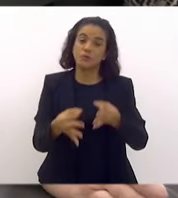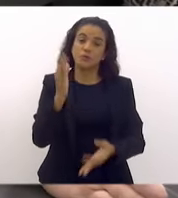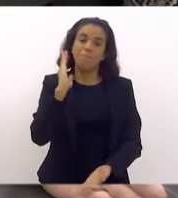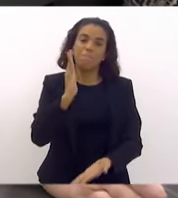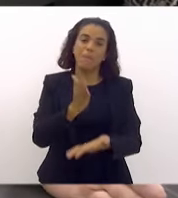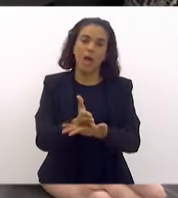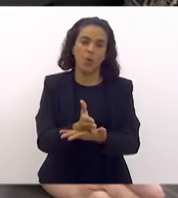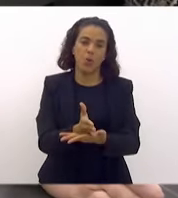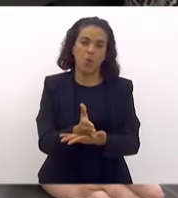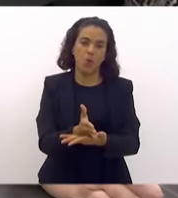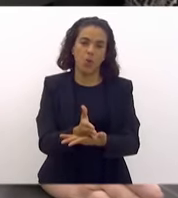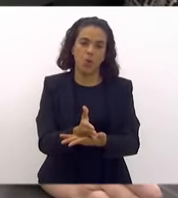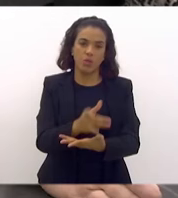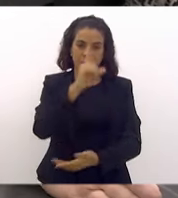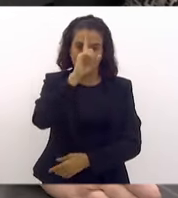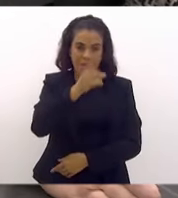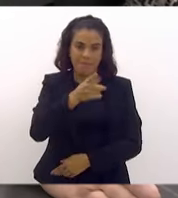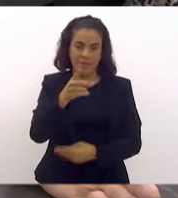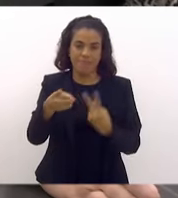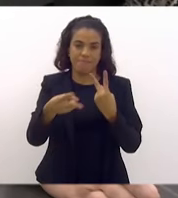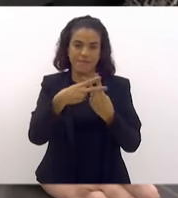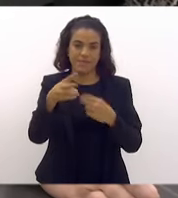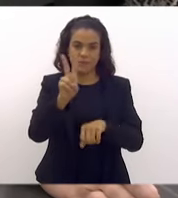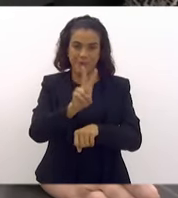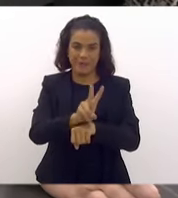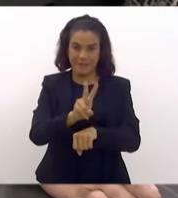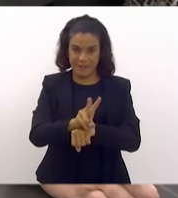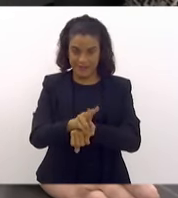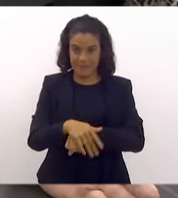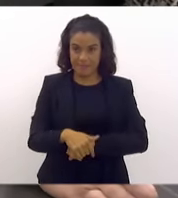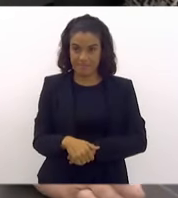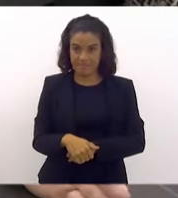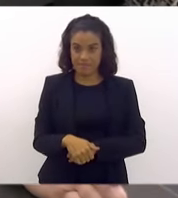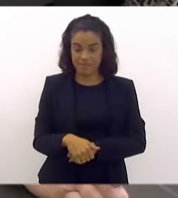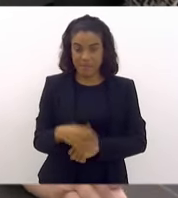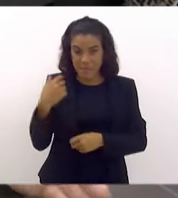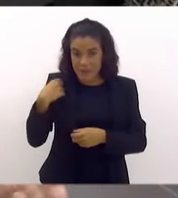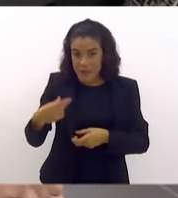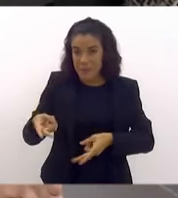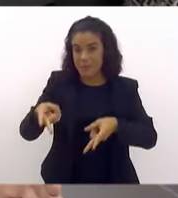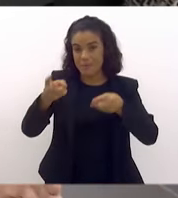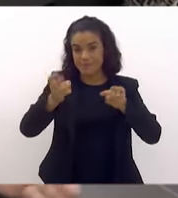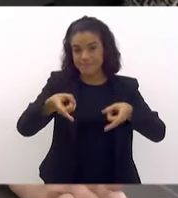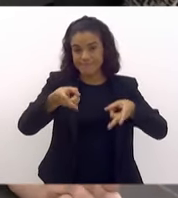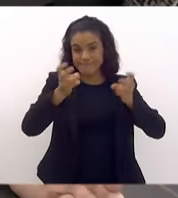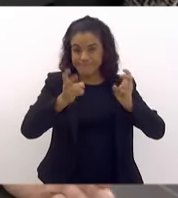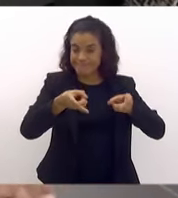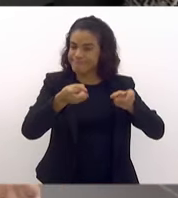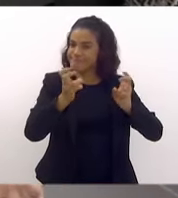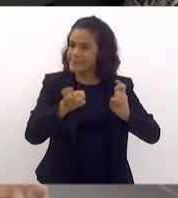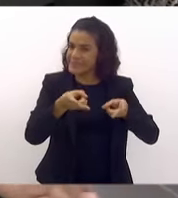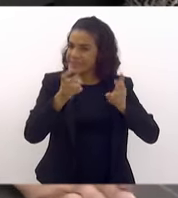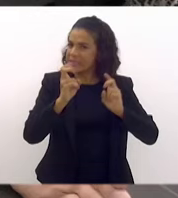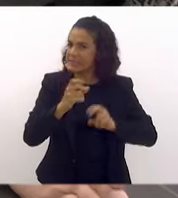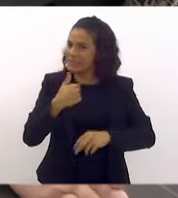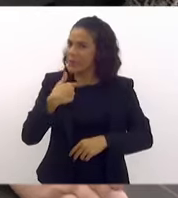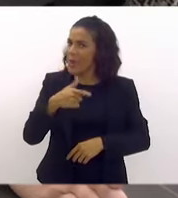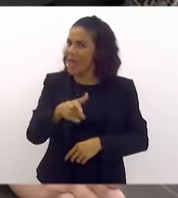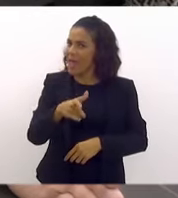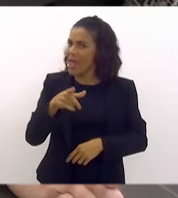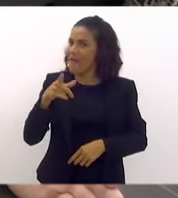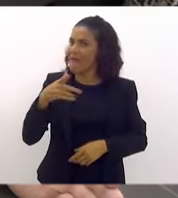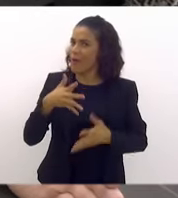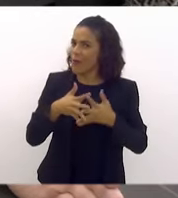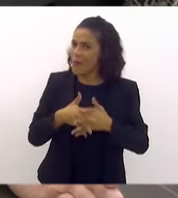decretar a prisão preventiva viram que realmente era muito açodado era muito temerário